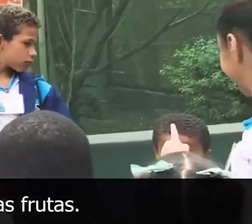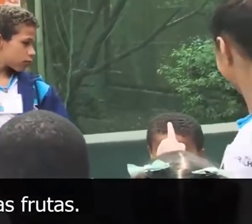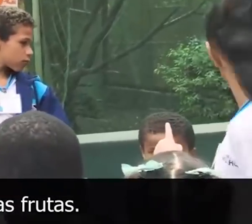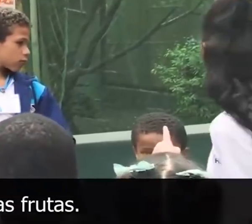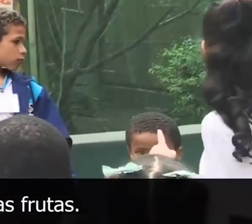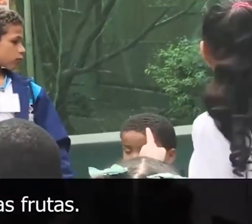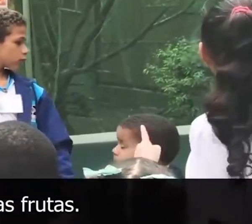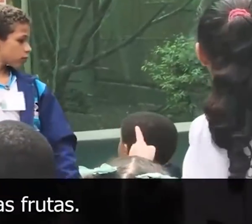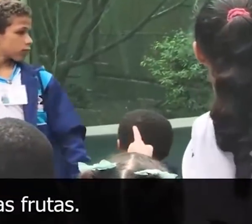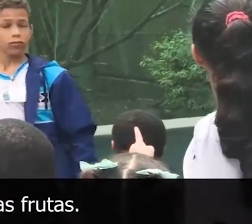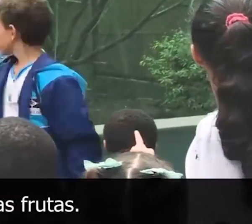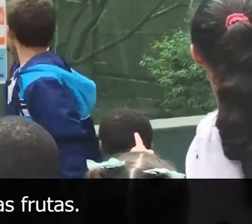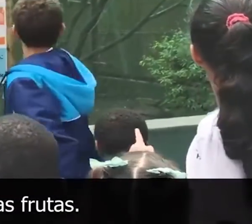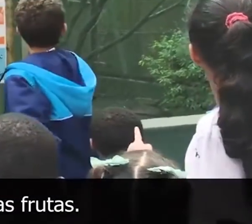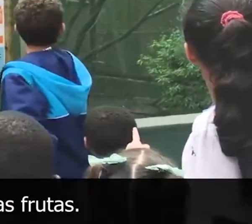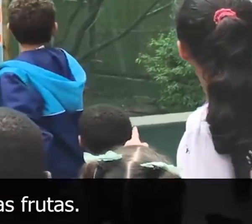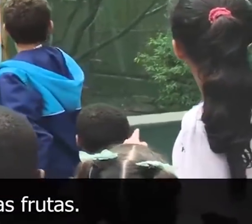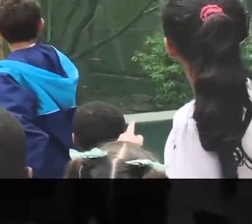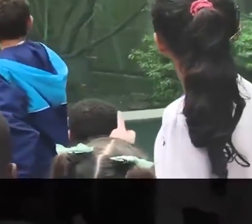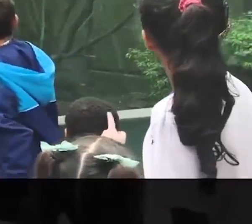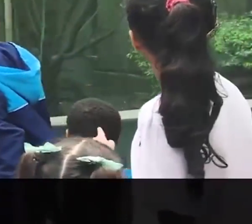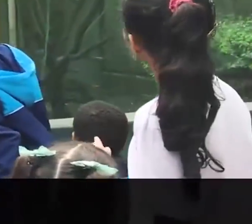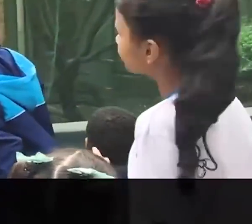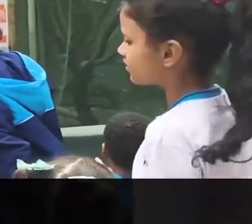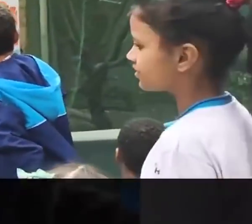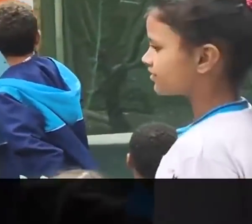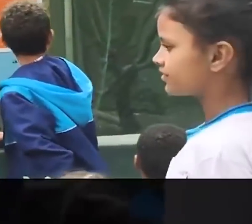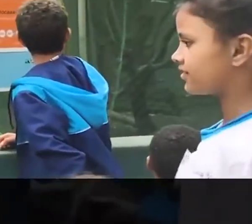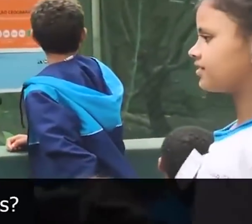Então eles comem insetos, flores e muitas frutas.